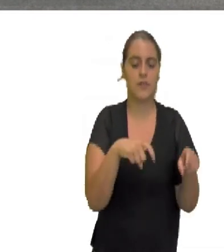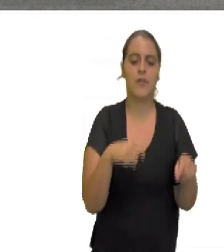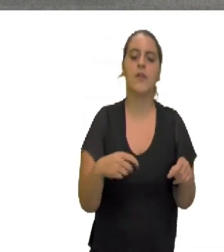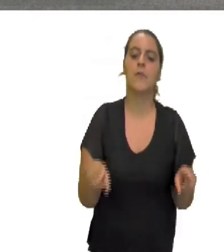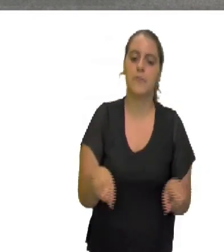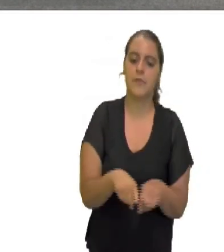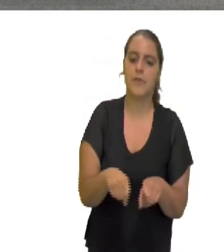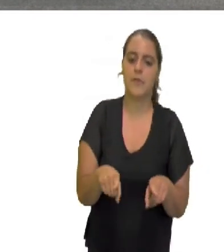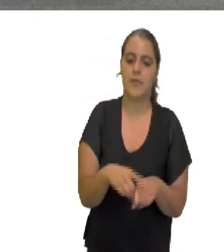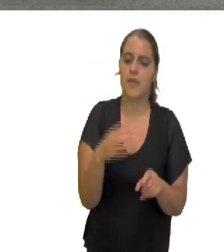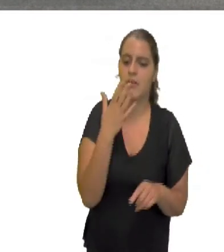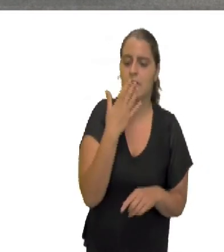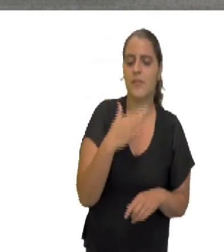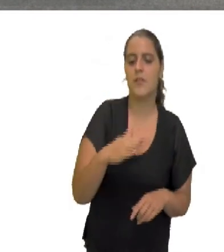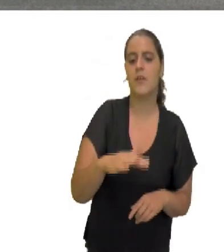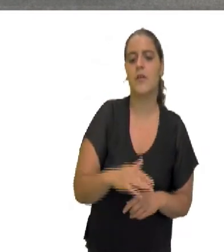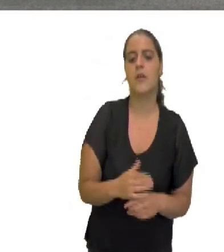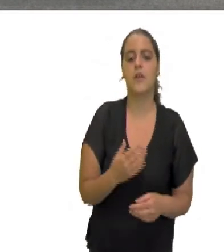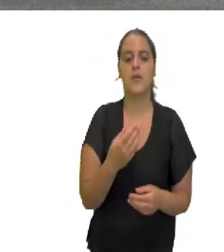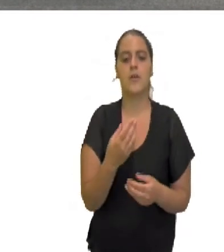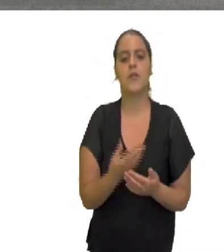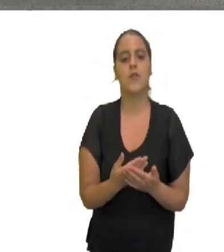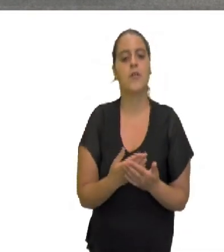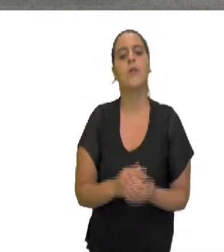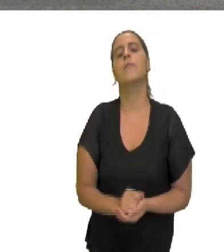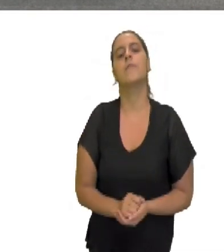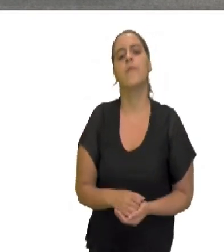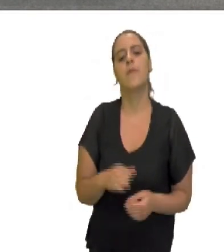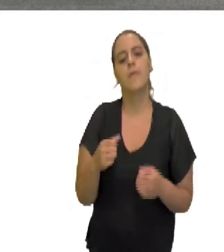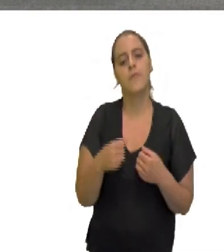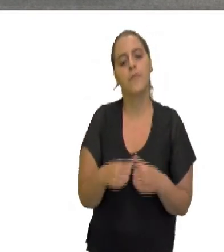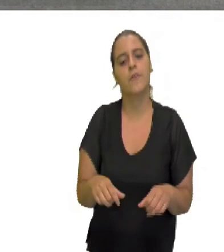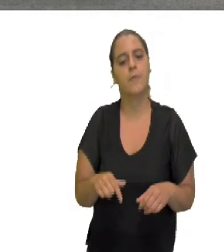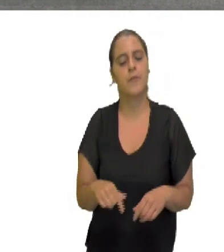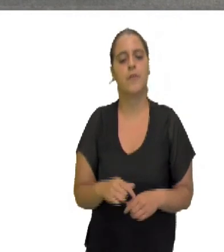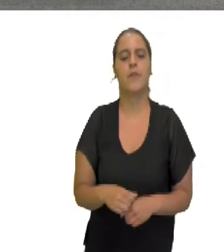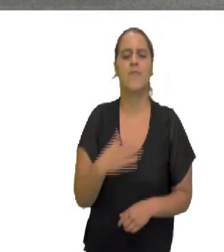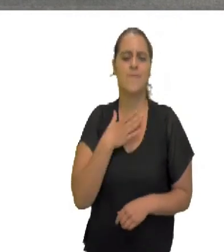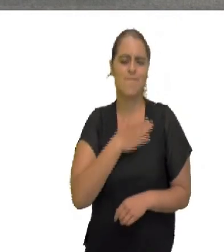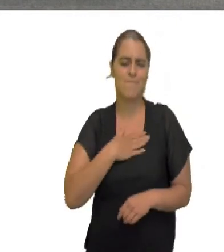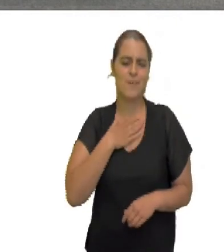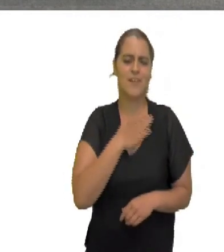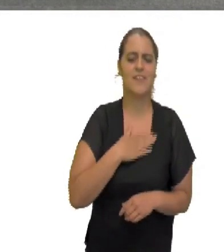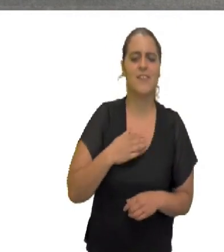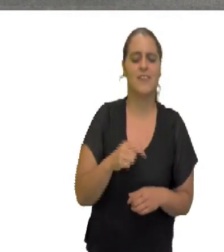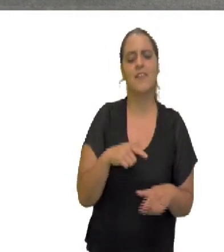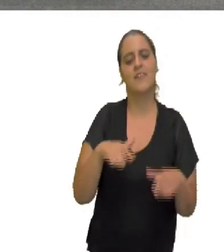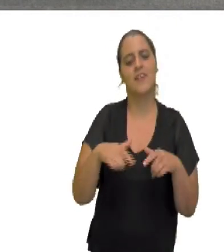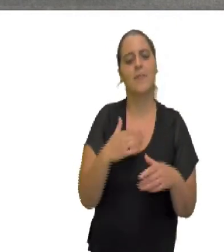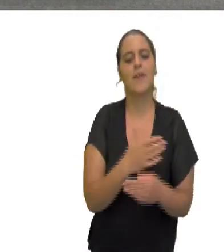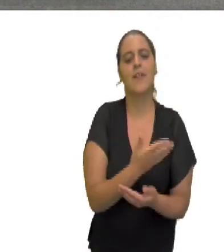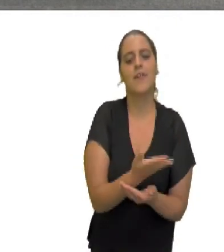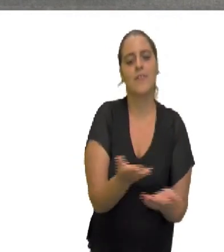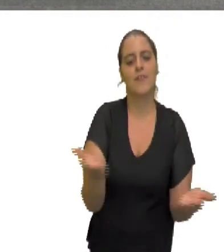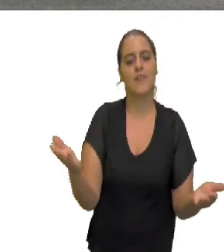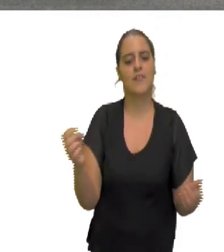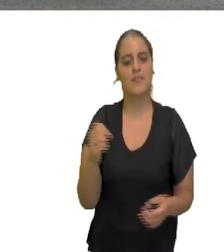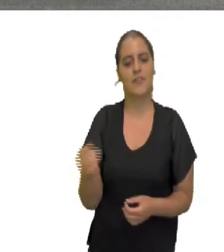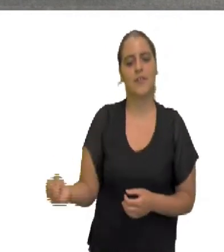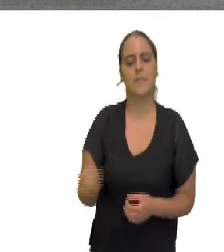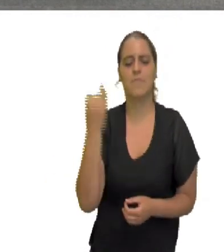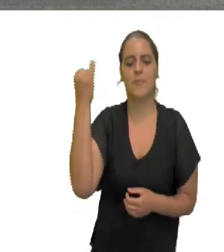crianças do campo. Nós vamos ficando por aqui. Foi um prazer trabalhar esse assunto com vocês, estar aqui com vocês